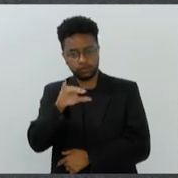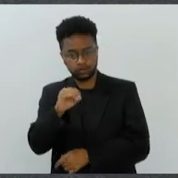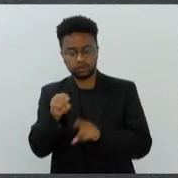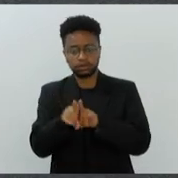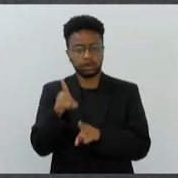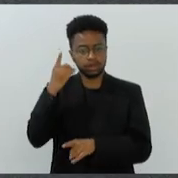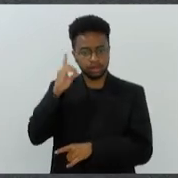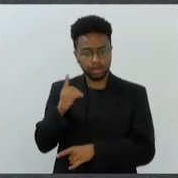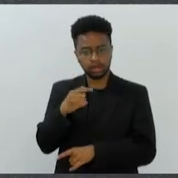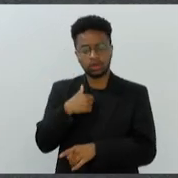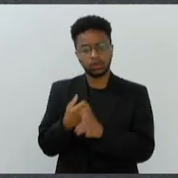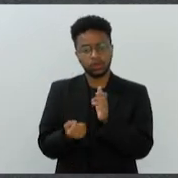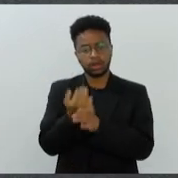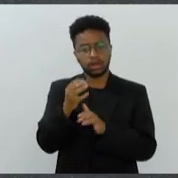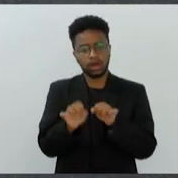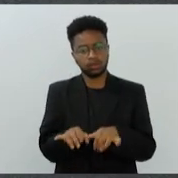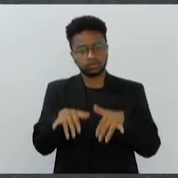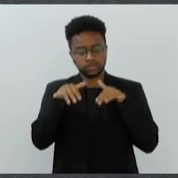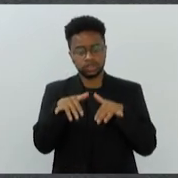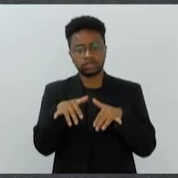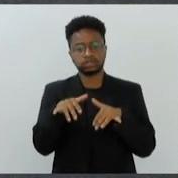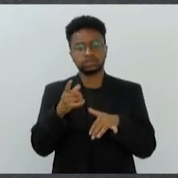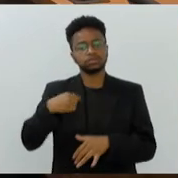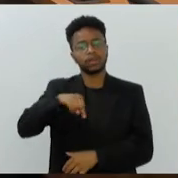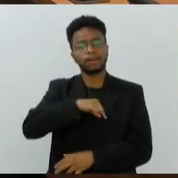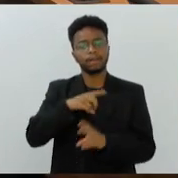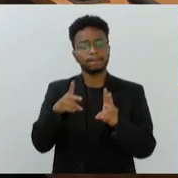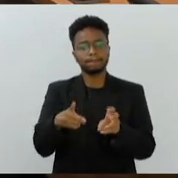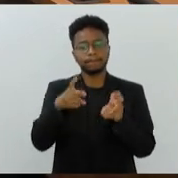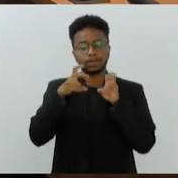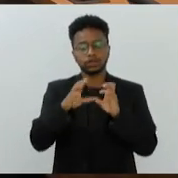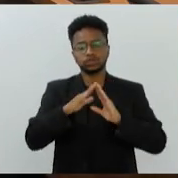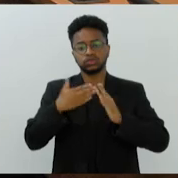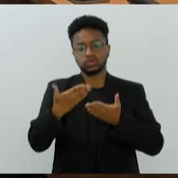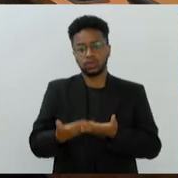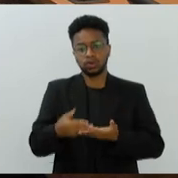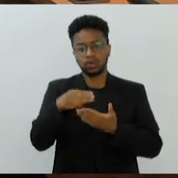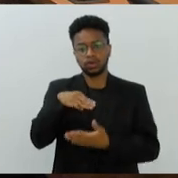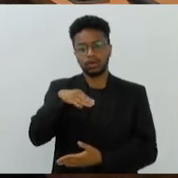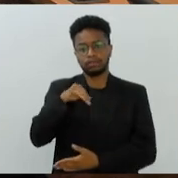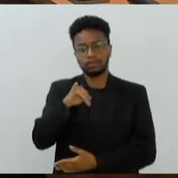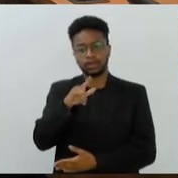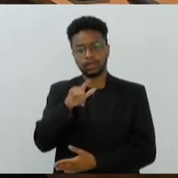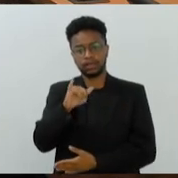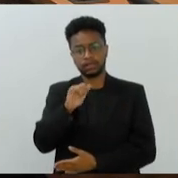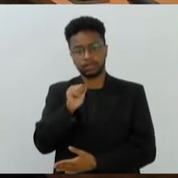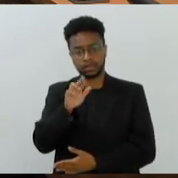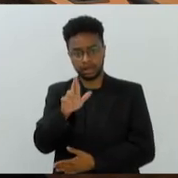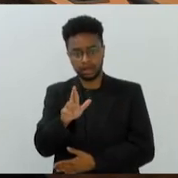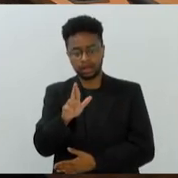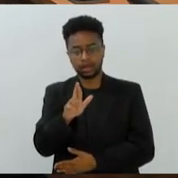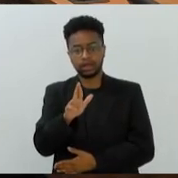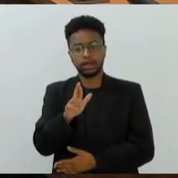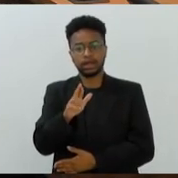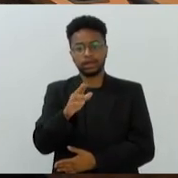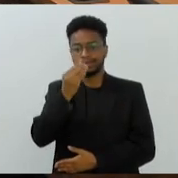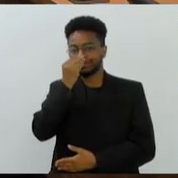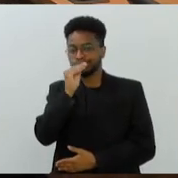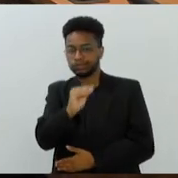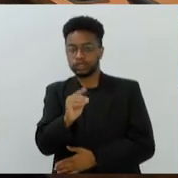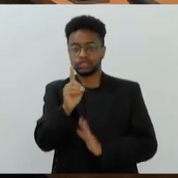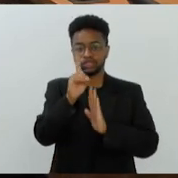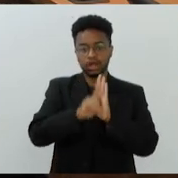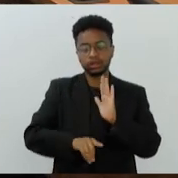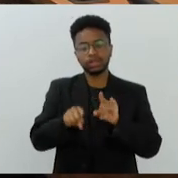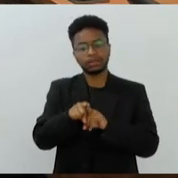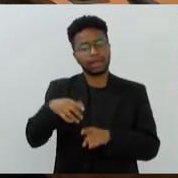uma audiência pública onde foi visto que essas escolas cívico-militares atropelavam direitos, eram muito caras